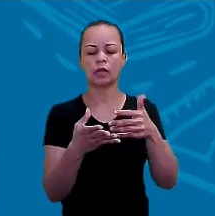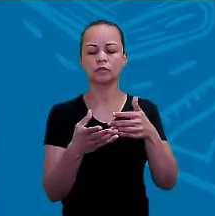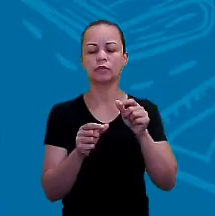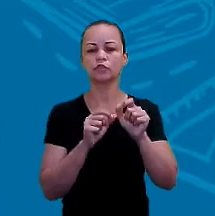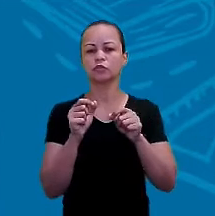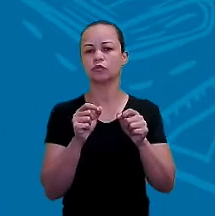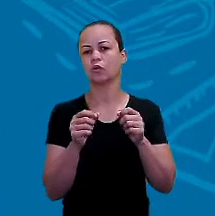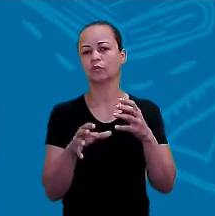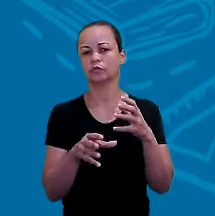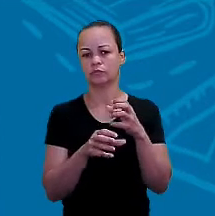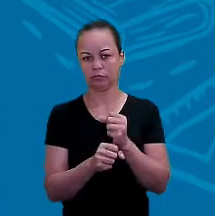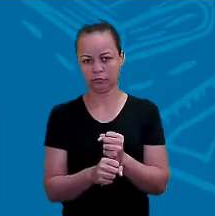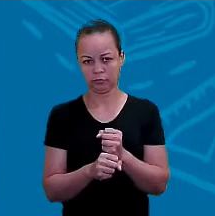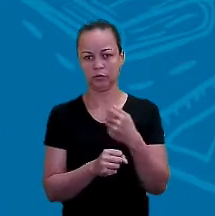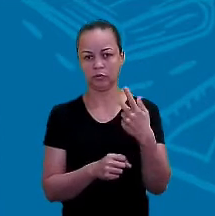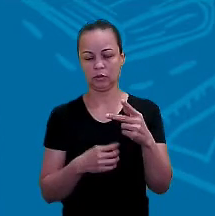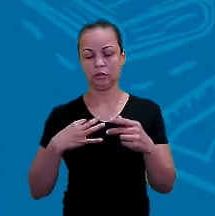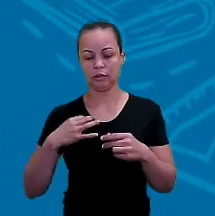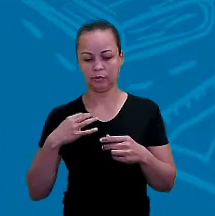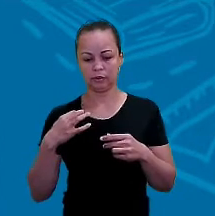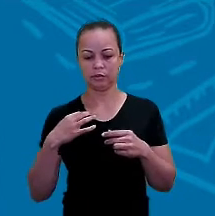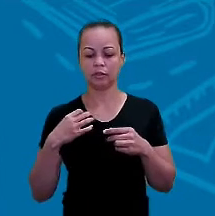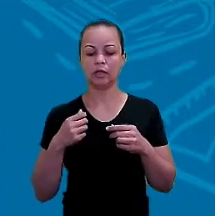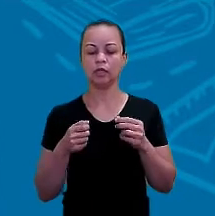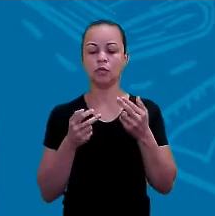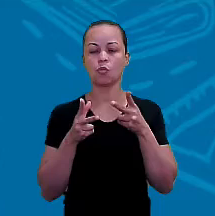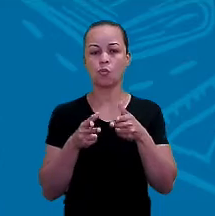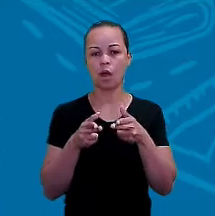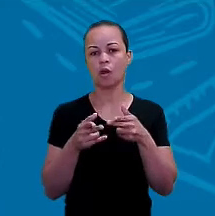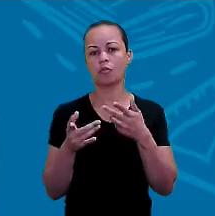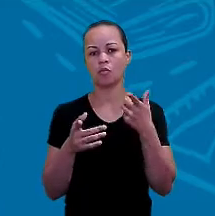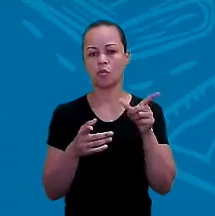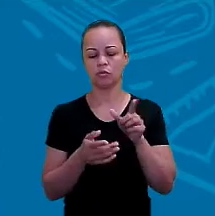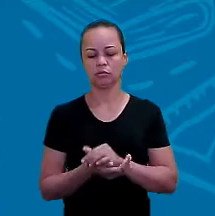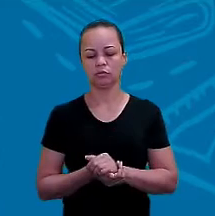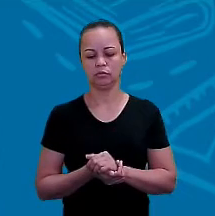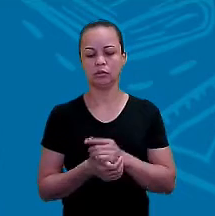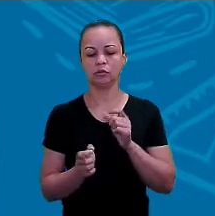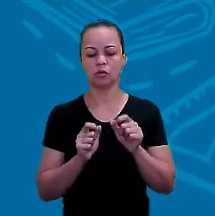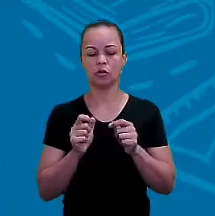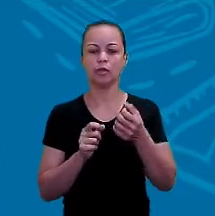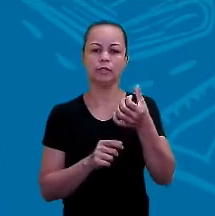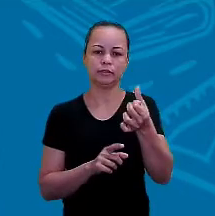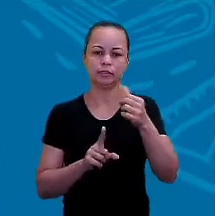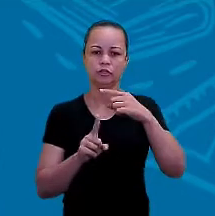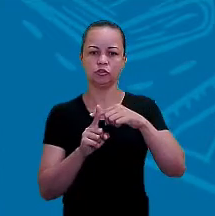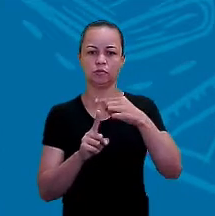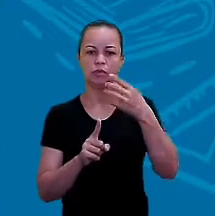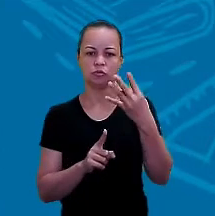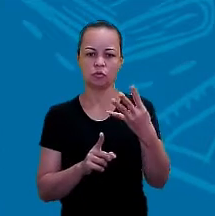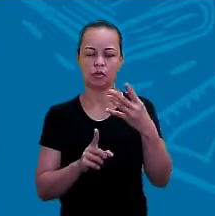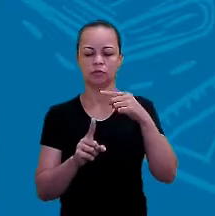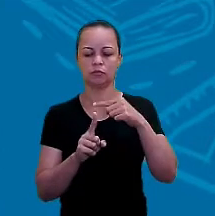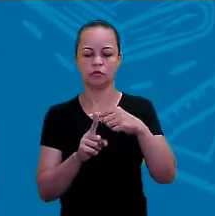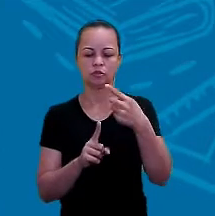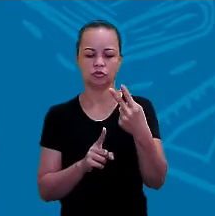isso? Do mesmo jeitinho que eu fiz do outro lá, ó. 6 mais 4 mais 2 mais